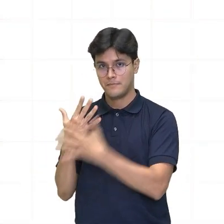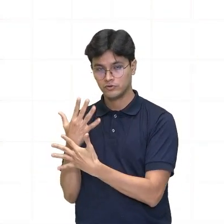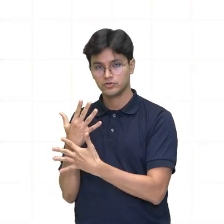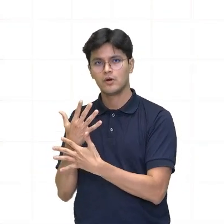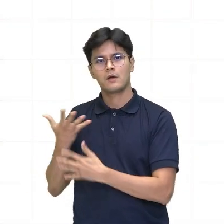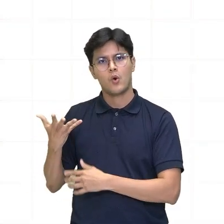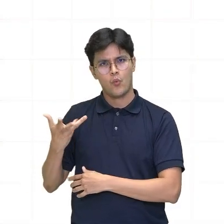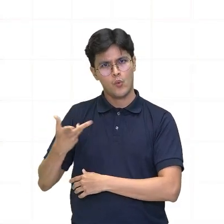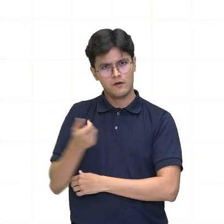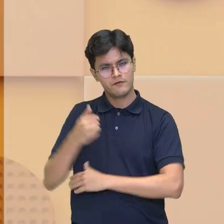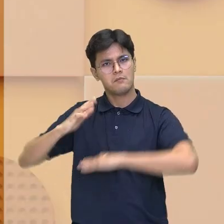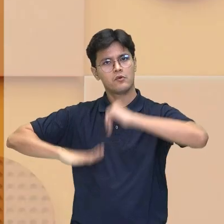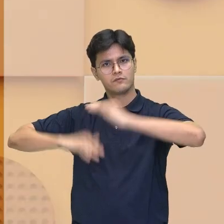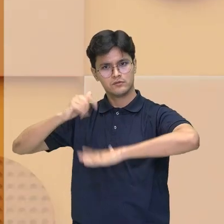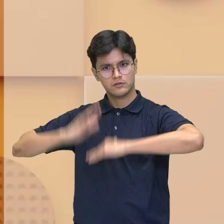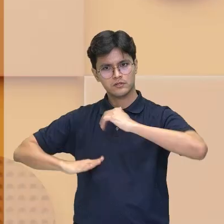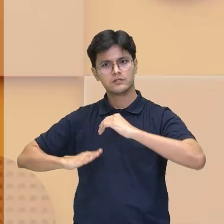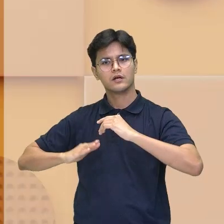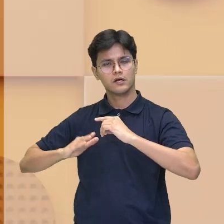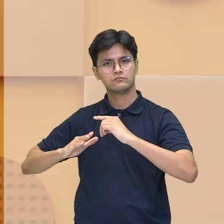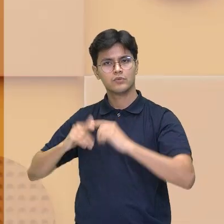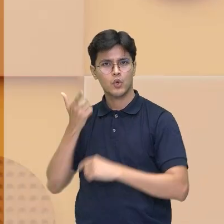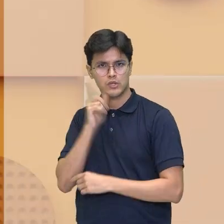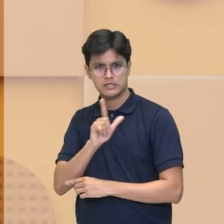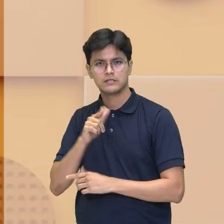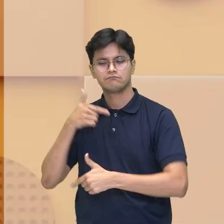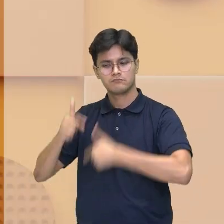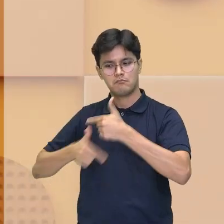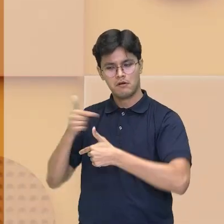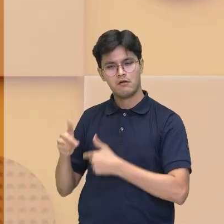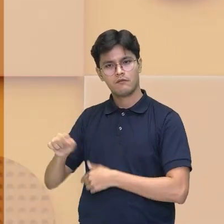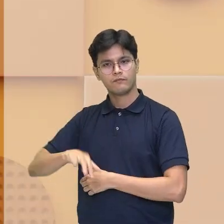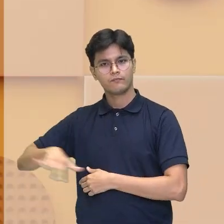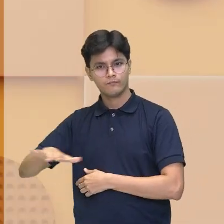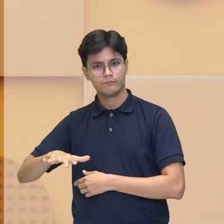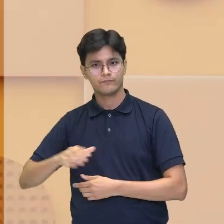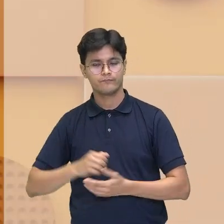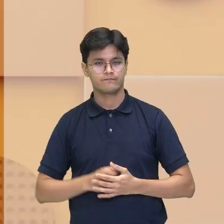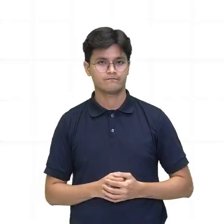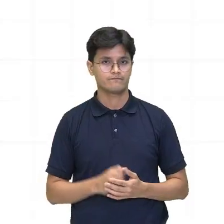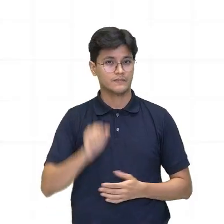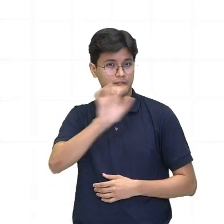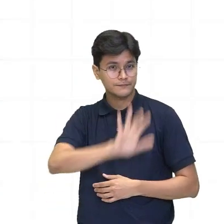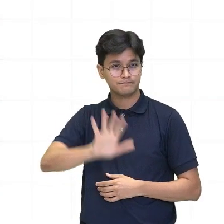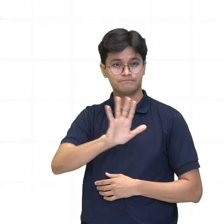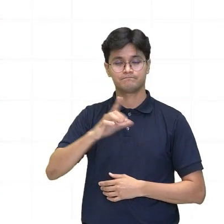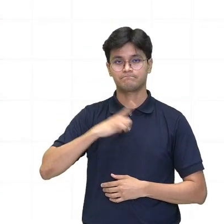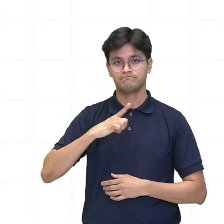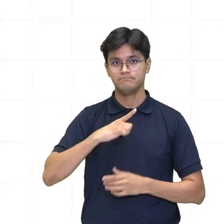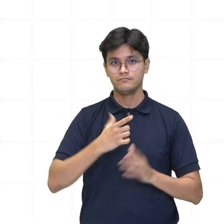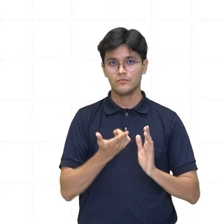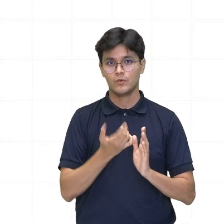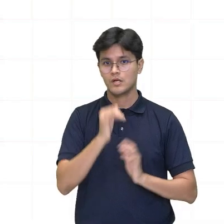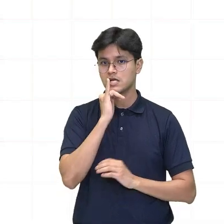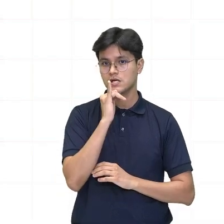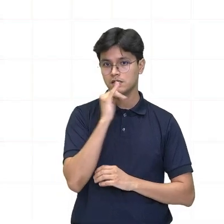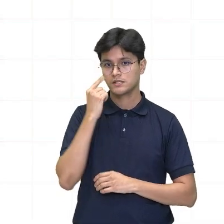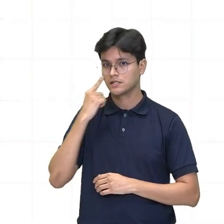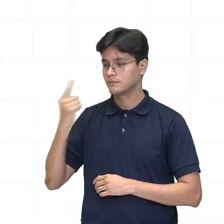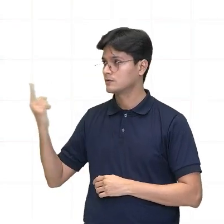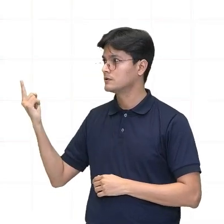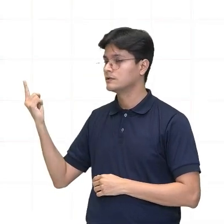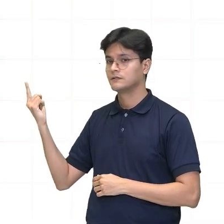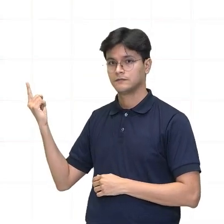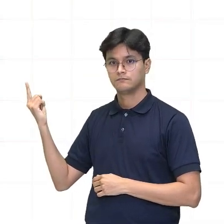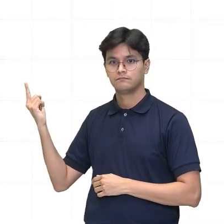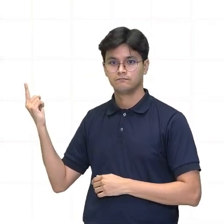né, para trabalhar nessas usinas. E na imagem temos aí o exemplo, né, de uma usina nuclear. A gente viu ali